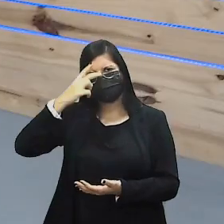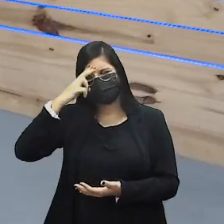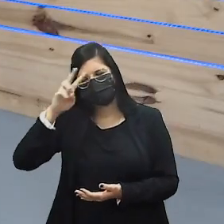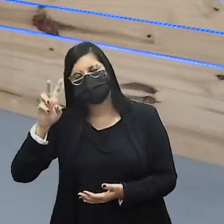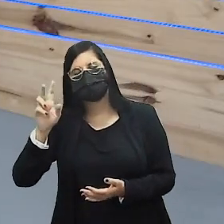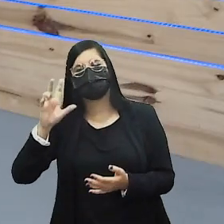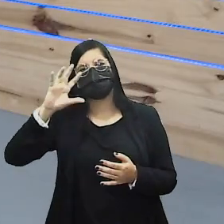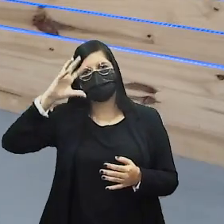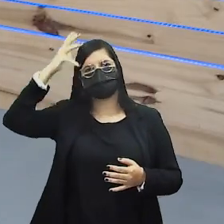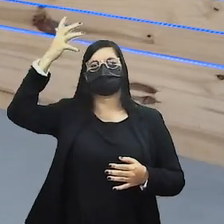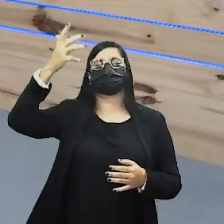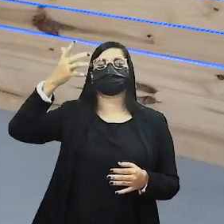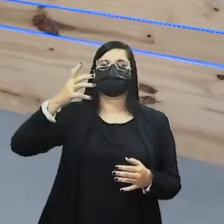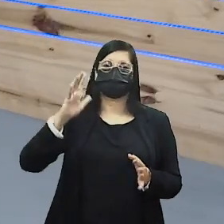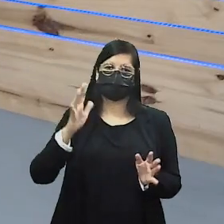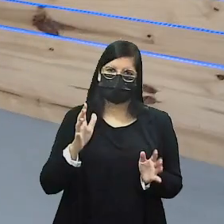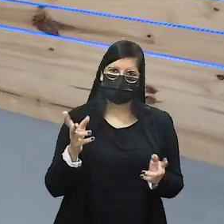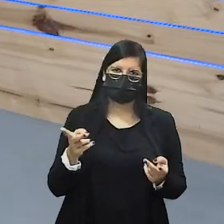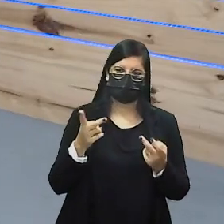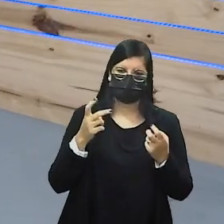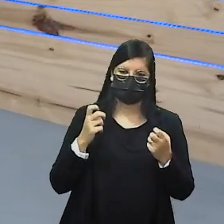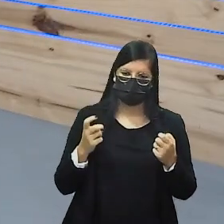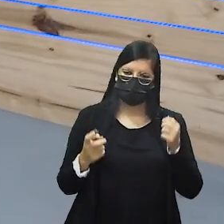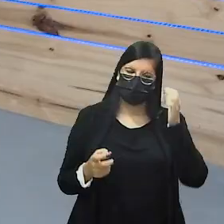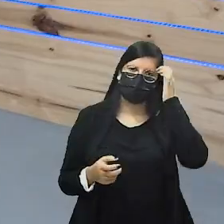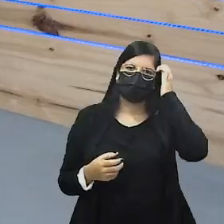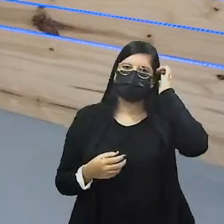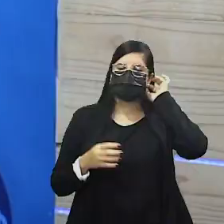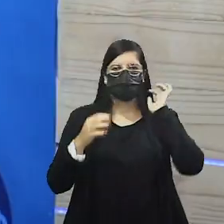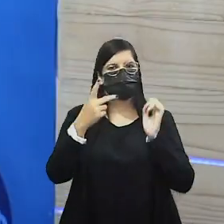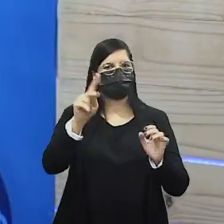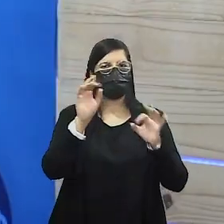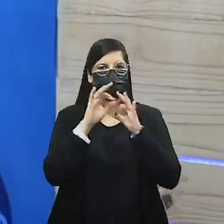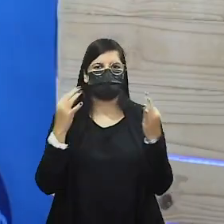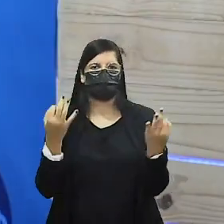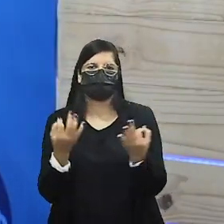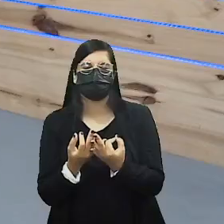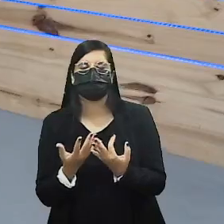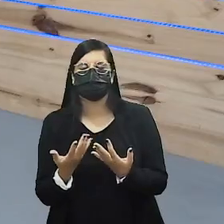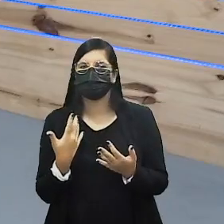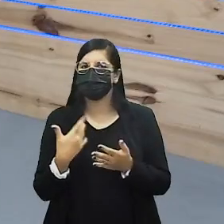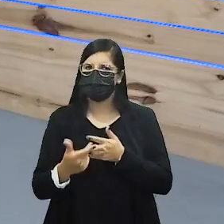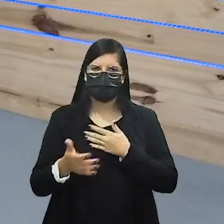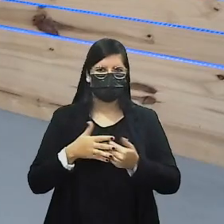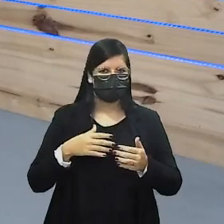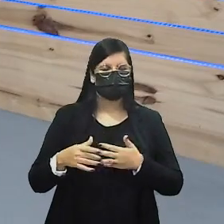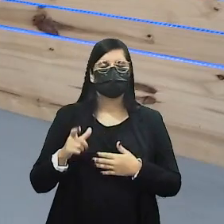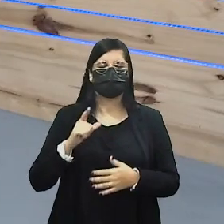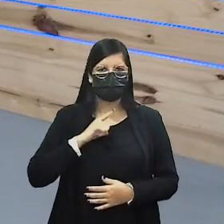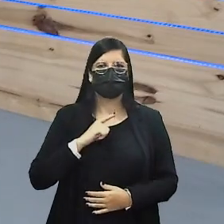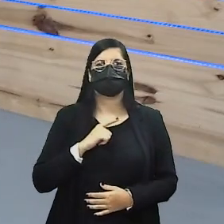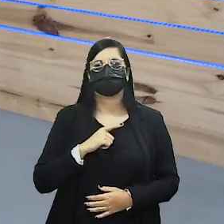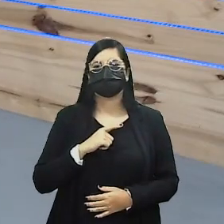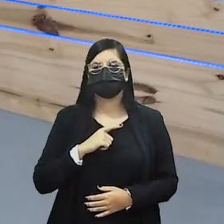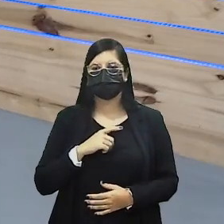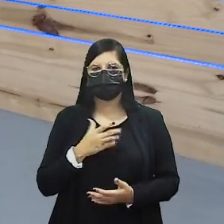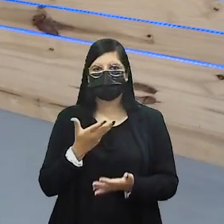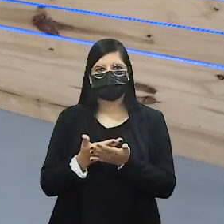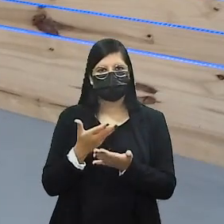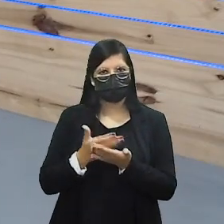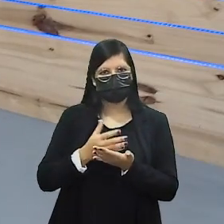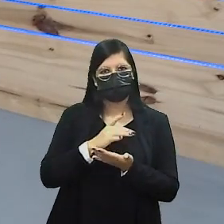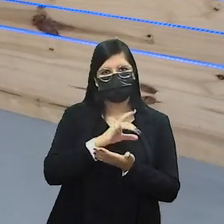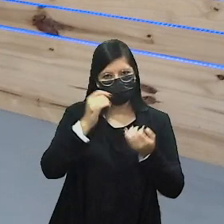algum caos ou fato, né, ou alguém da sua família, né, enfim, cada um tem sua história para contar. Então a gente estudou um pouquinho